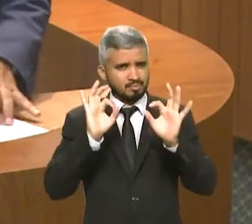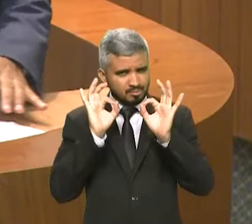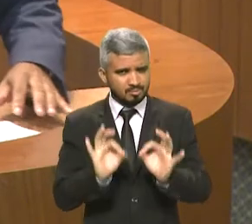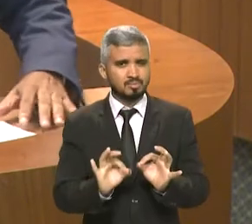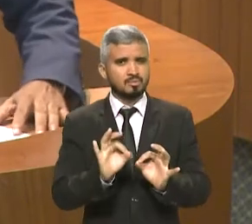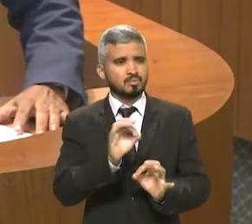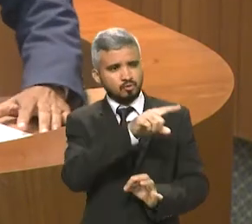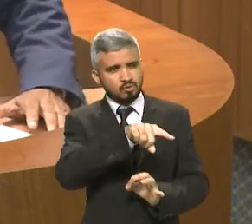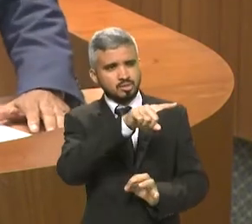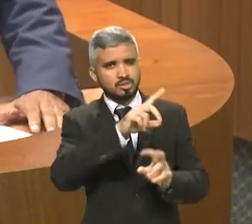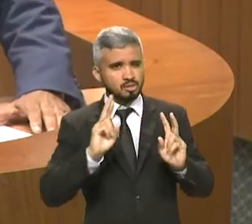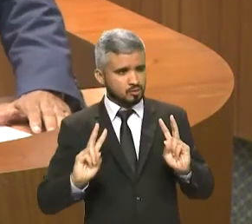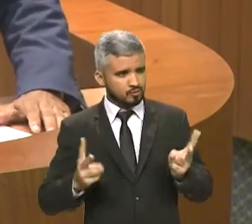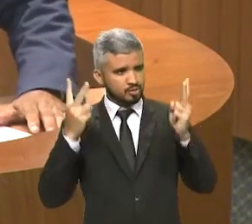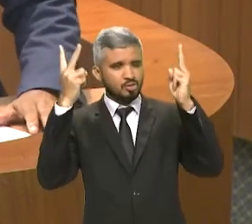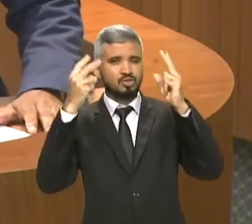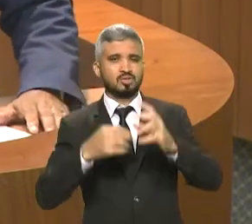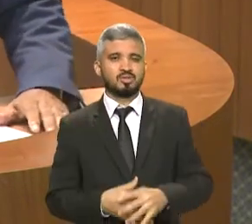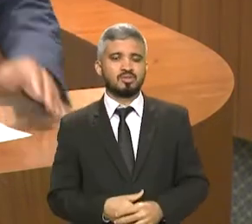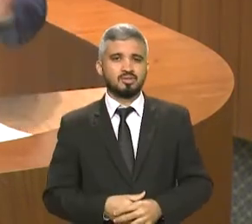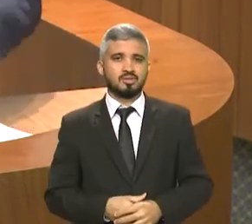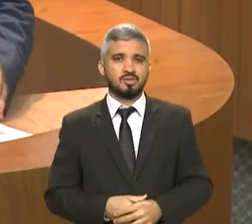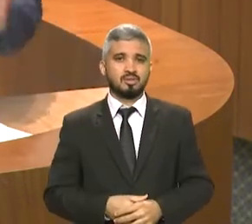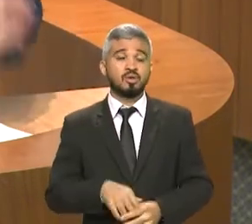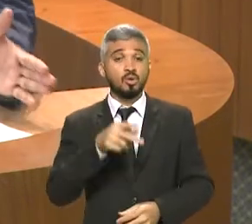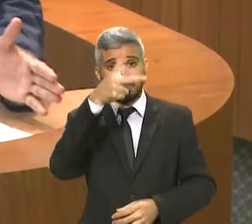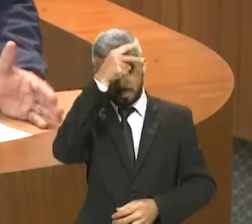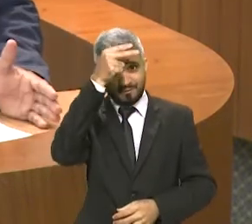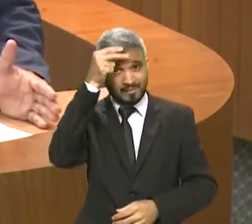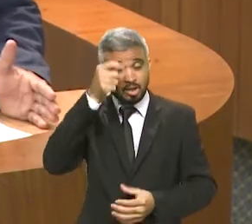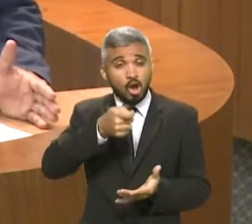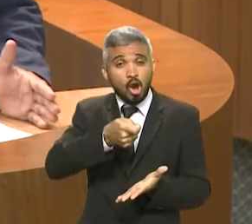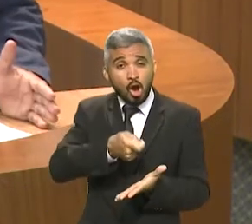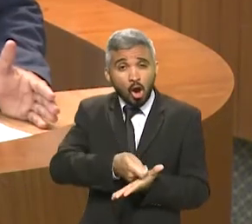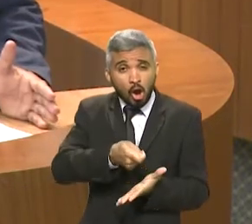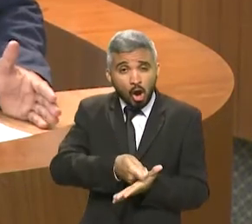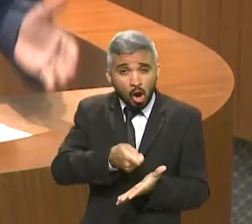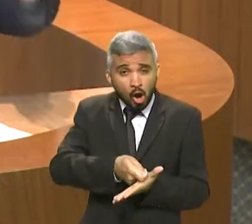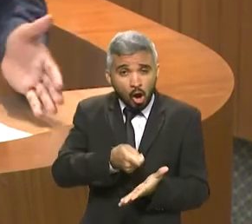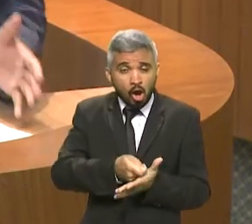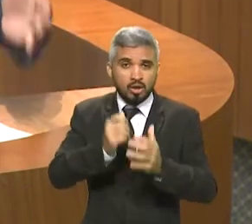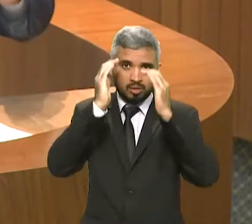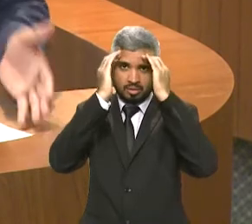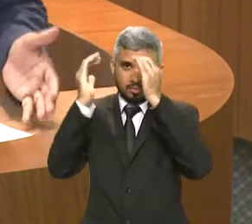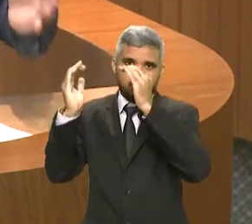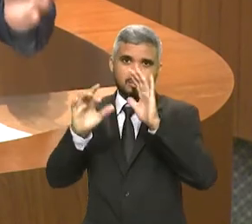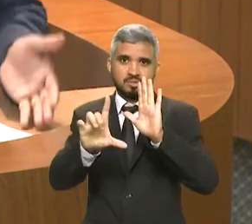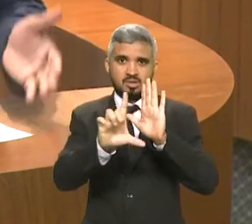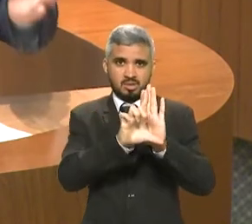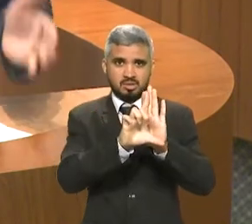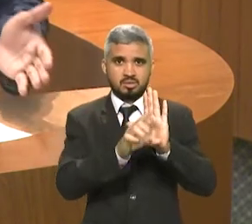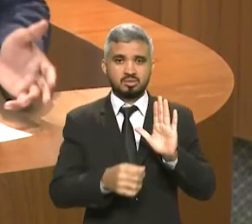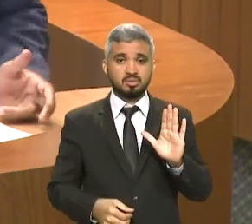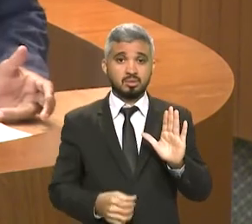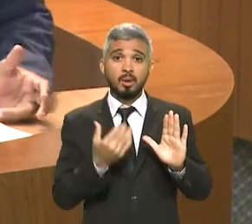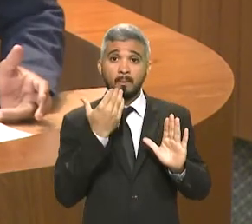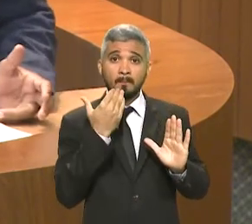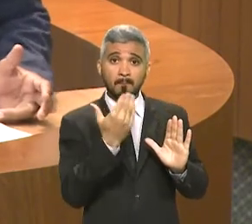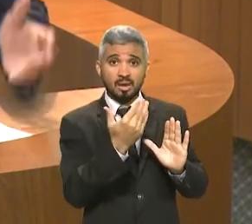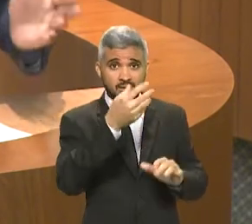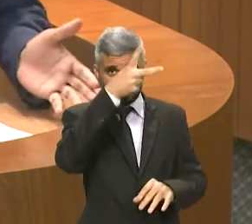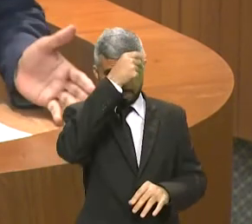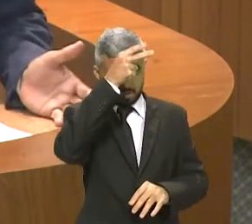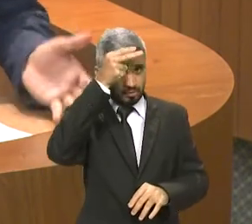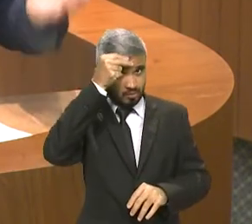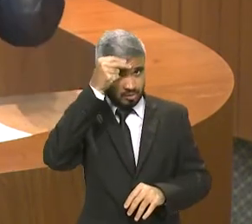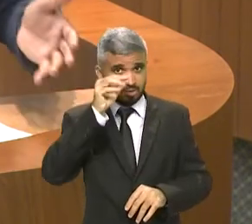ter certeza. Porque é obrigação, é cumprimento de lei. Mais uma vez, solicito ao prefeito Felipe dos Pneus